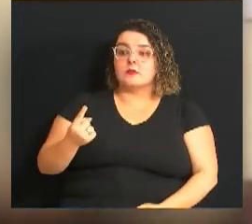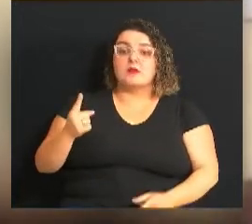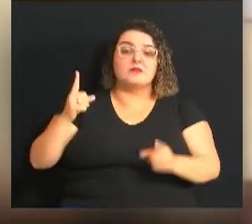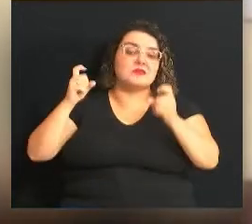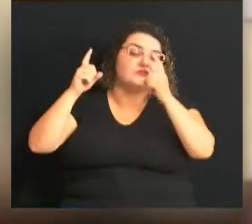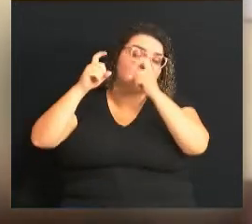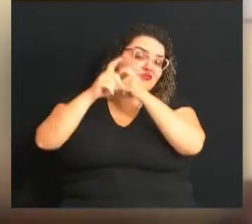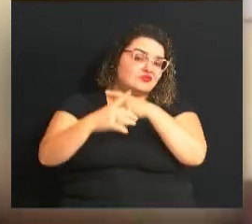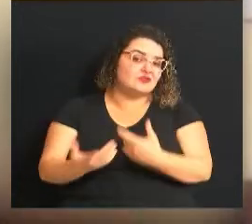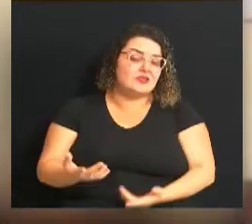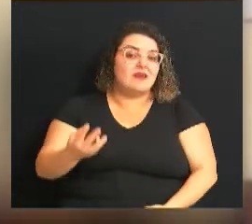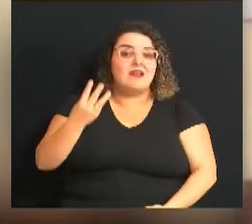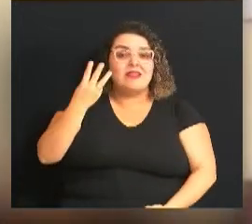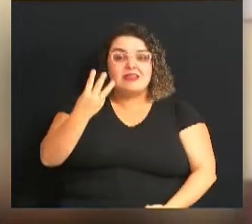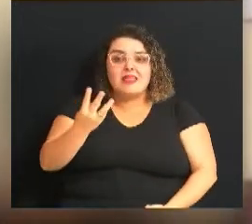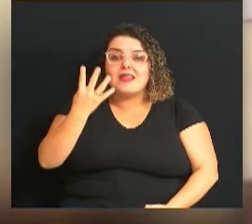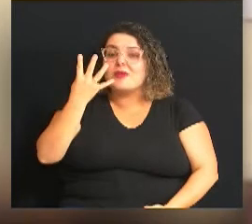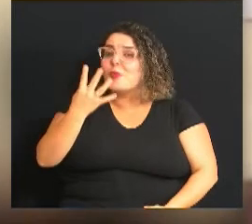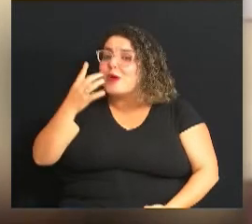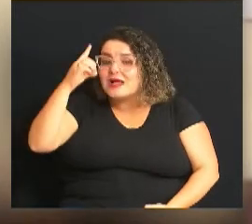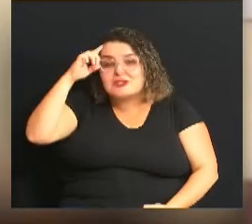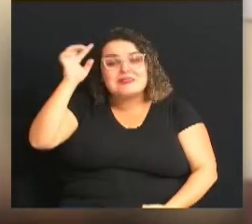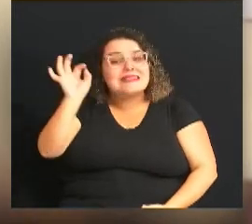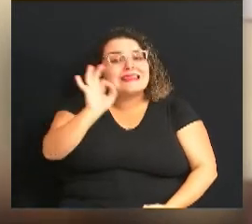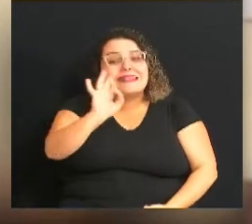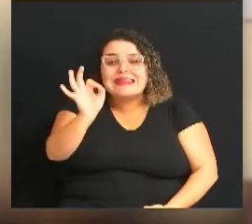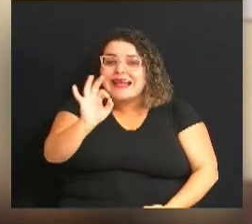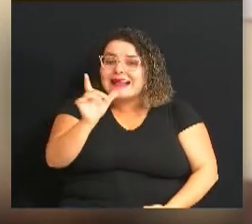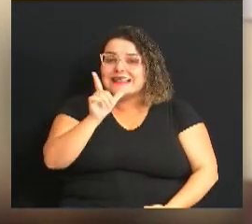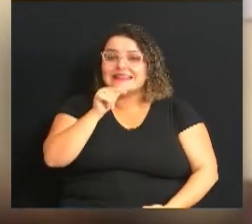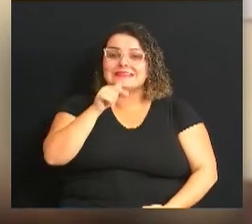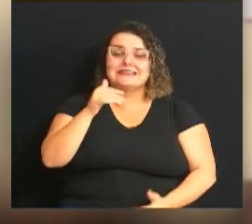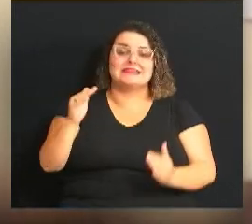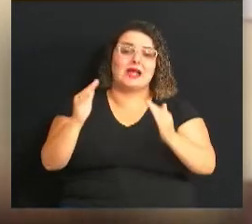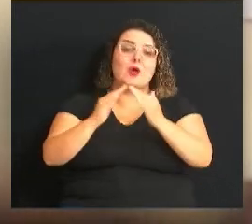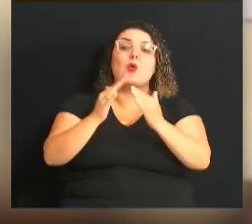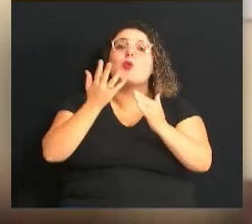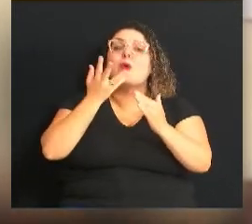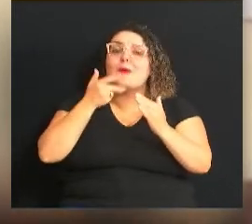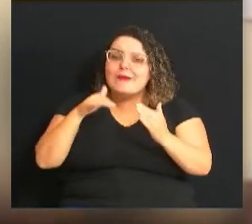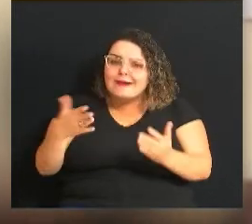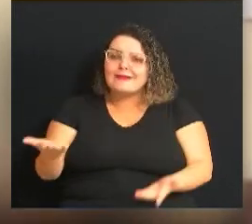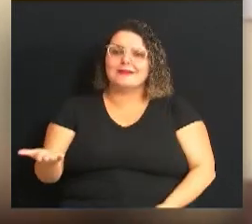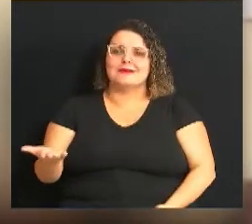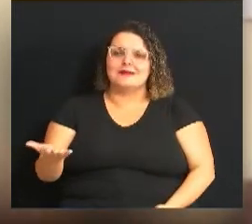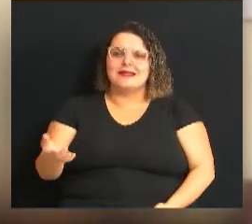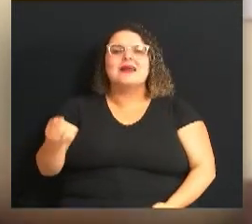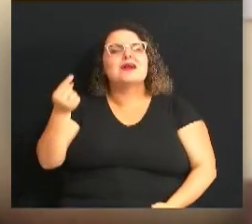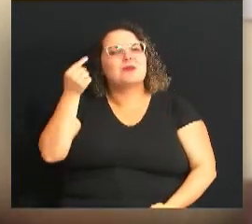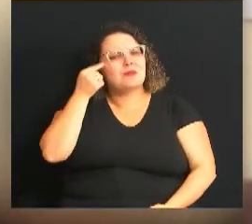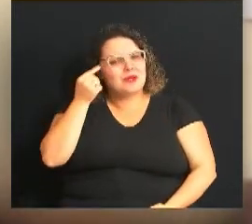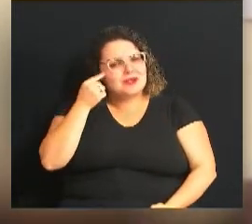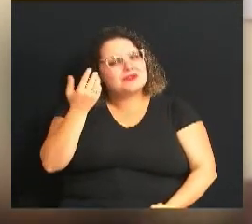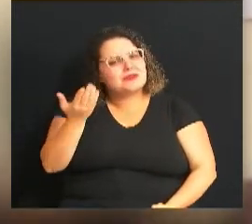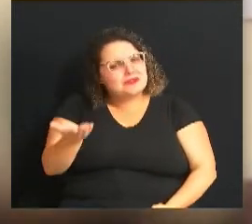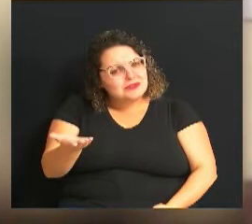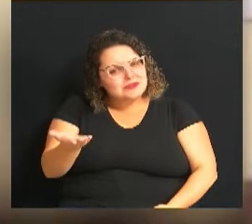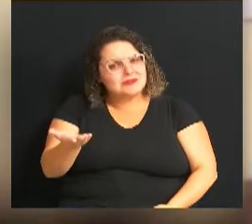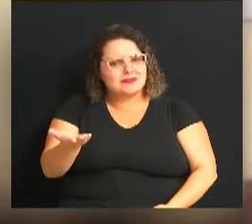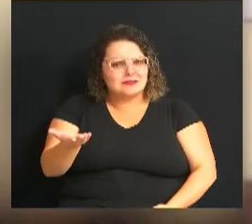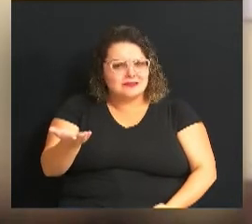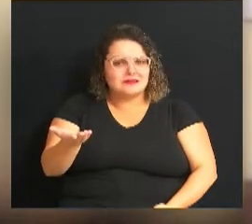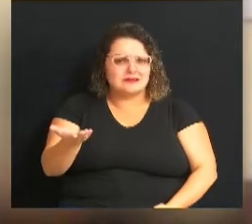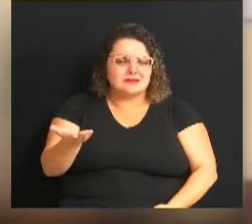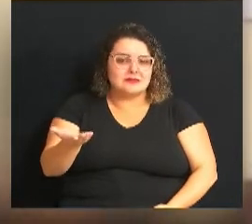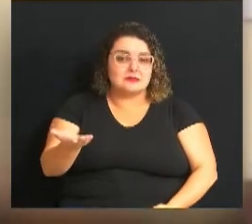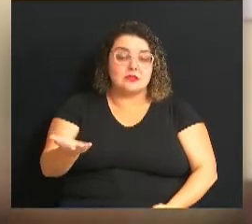ficar 3, 4 dias, às vezes sem água em casa, com criança. Vocês imaginam o que é isso, né? Porque na